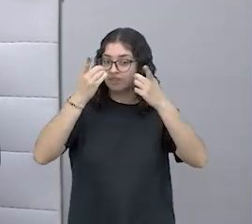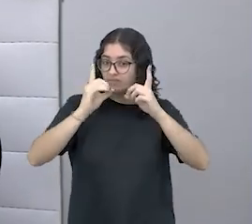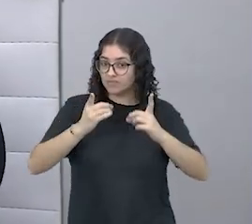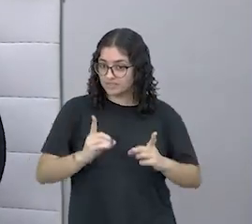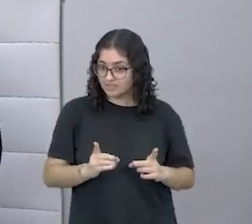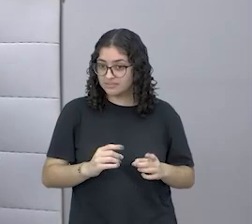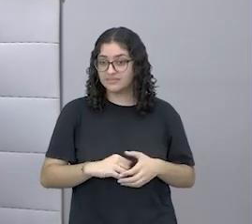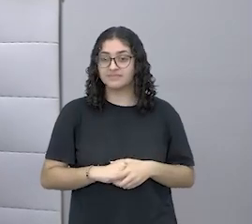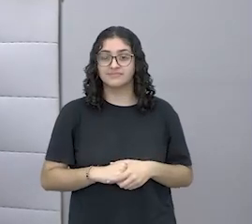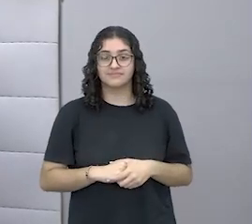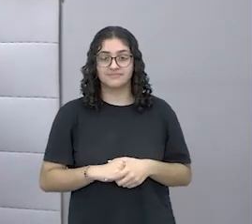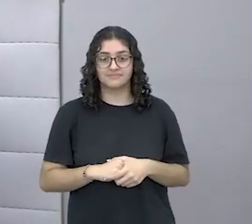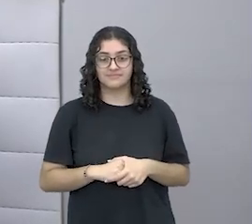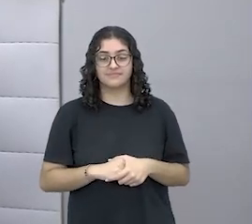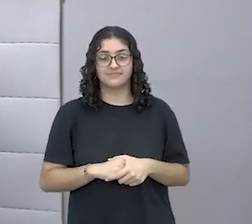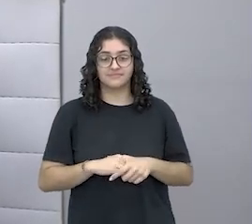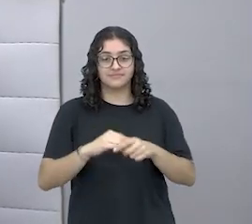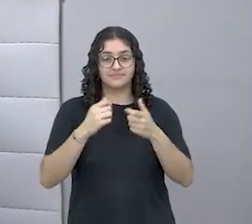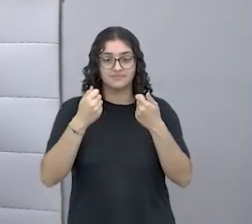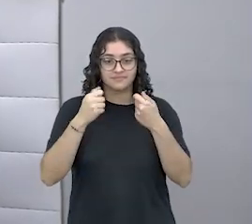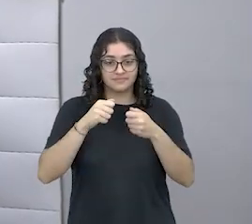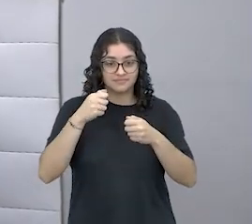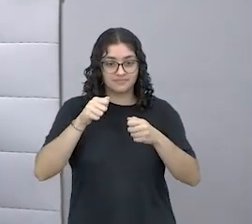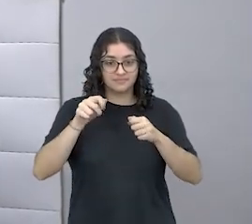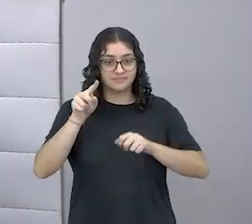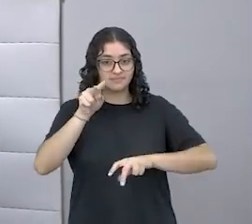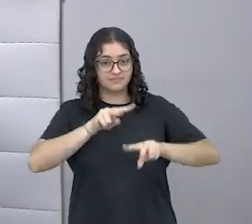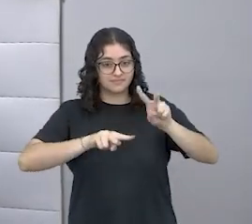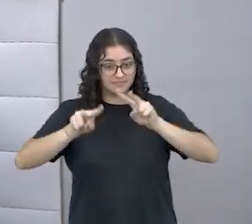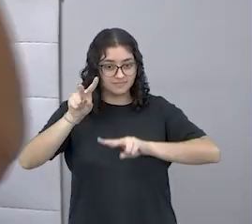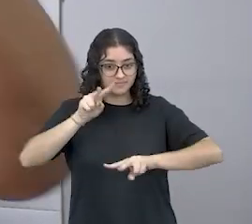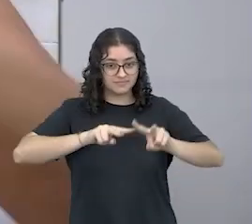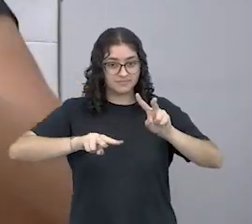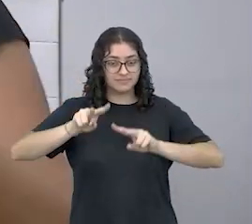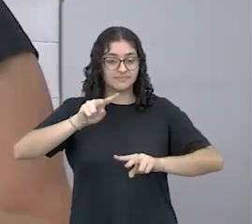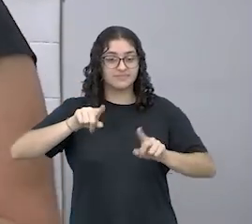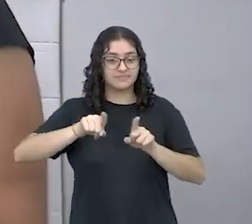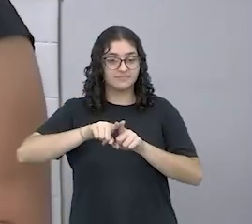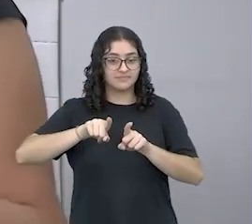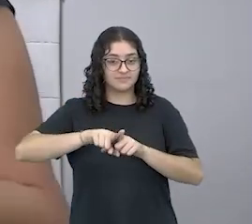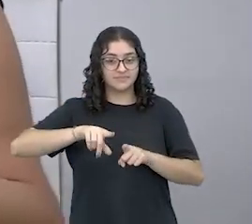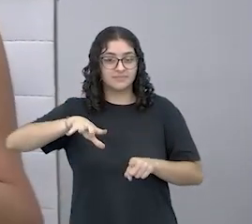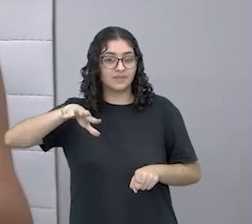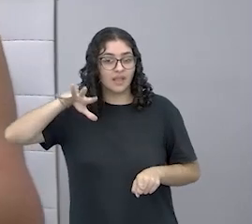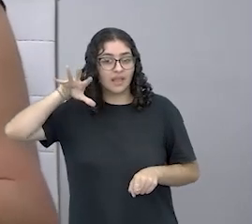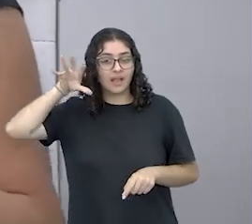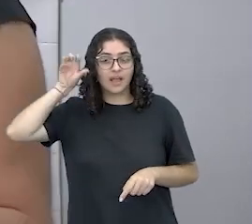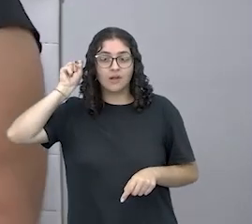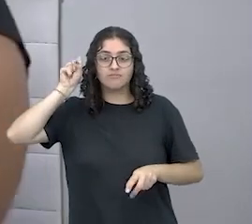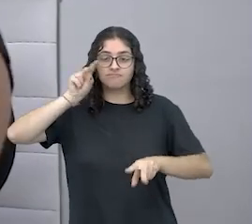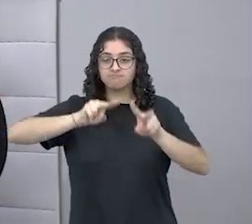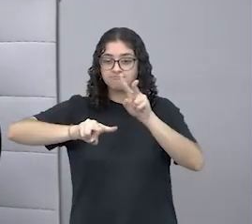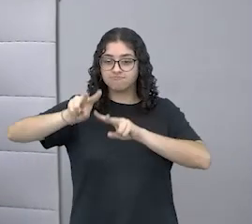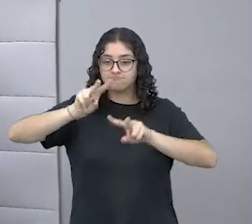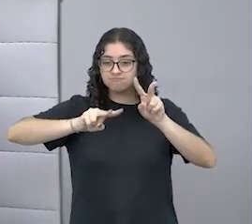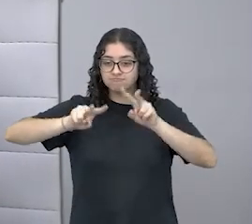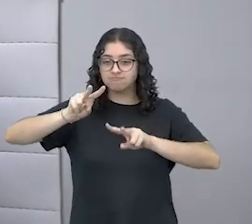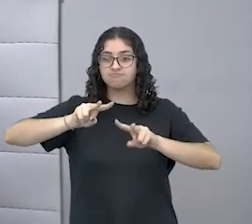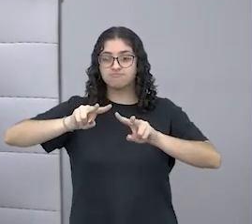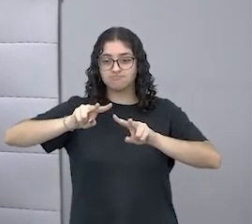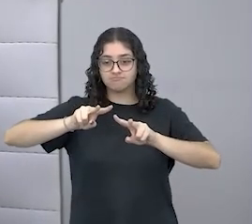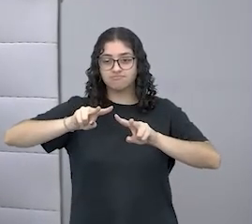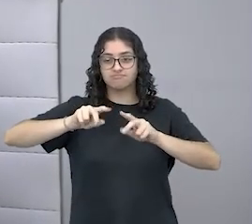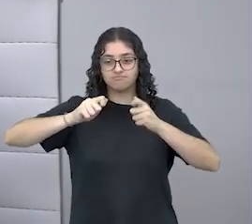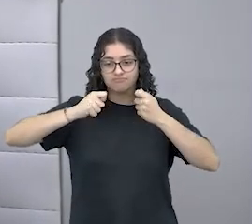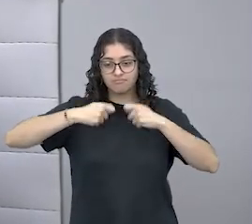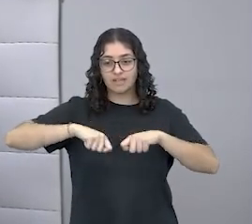né? Então, tem que ter o visual, tem que ter o audiovisual, uhum. É muito importante que a gente tenha.